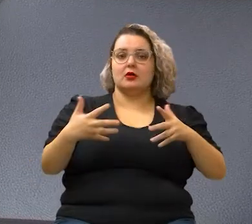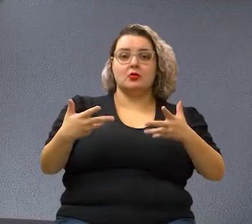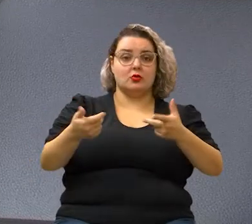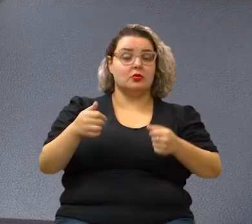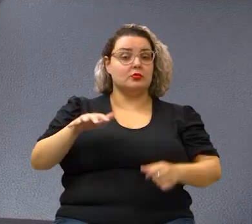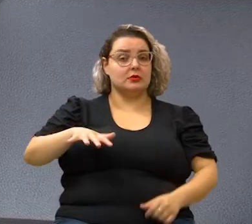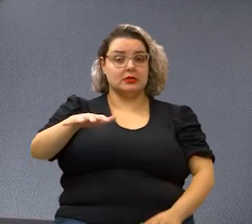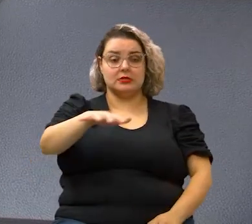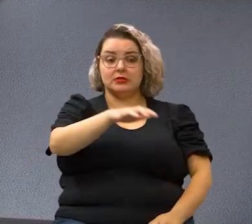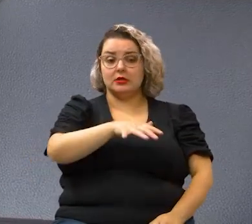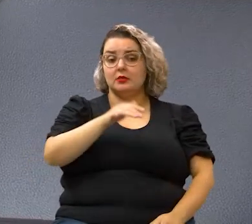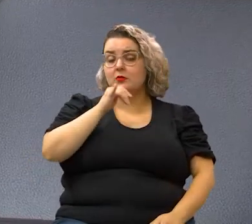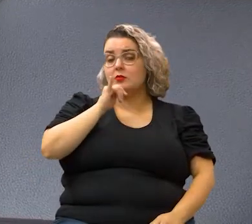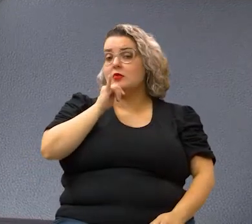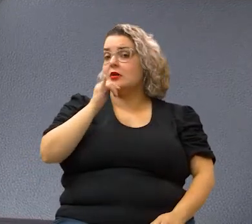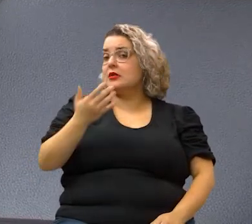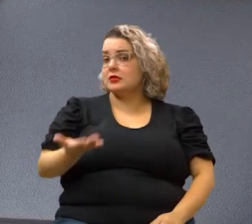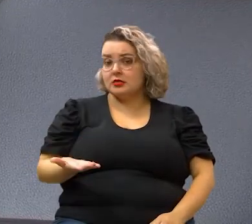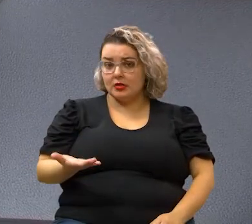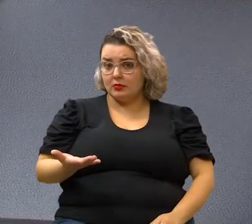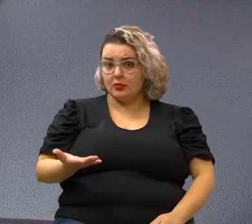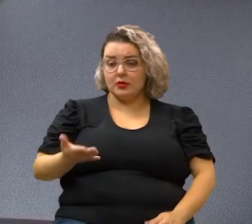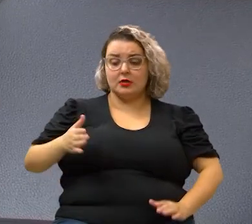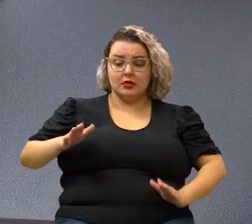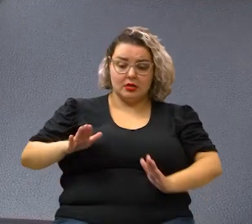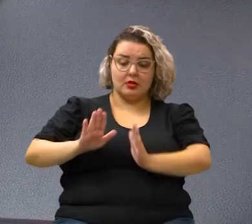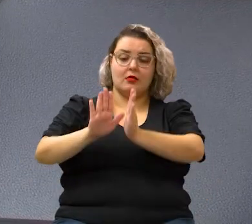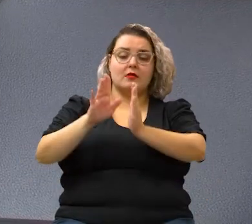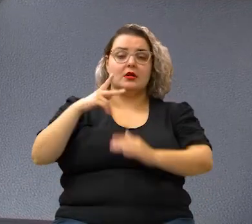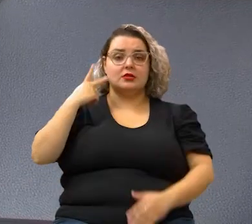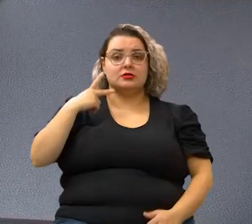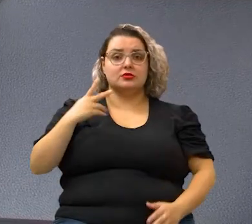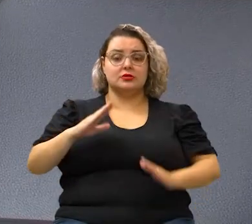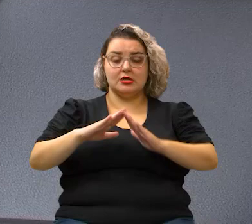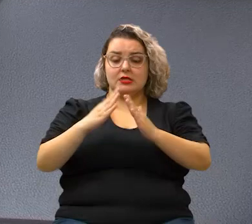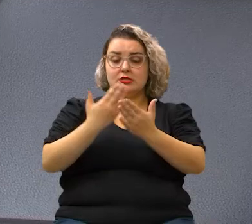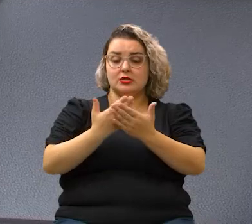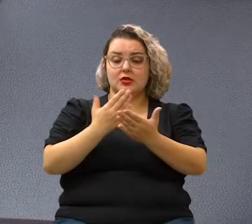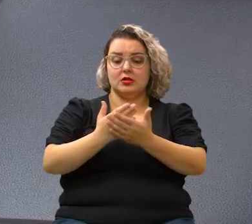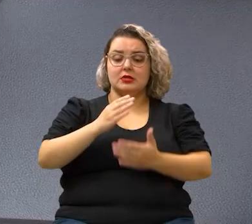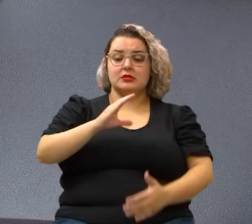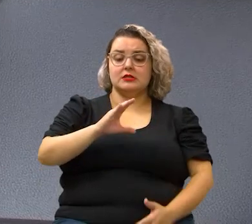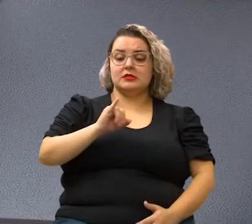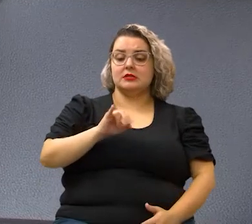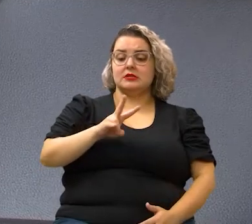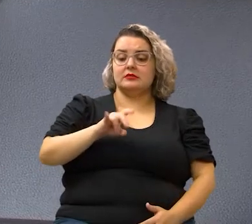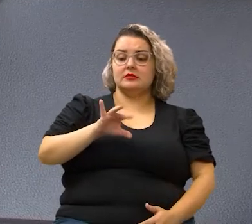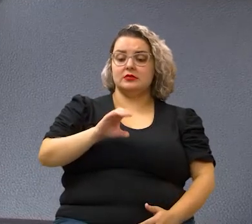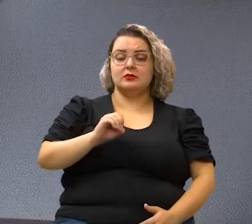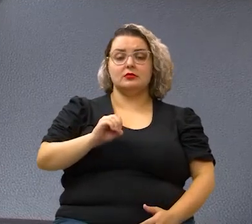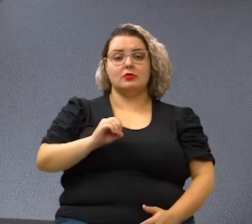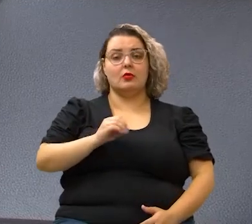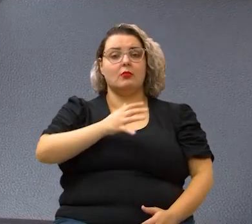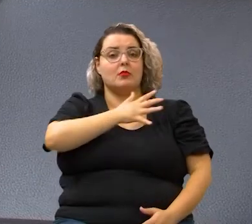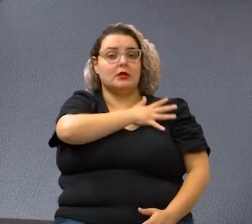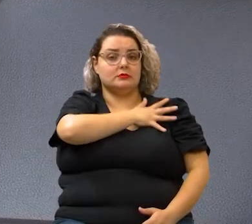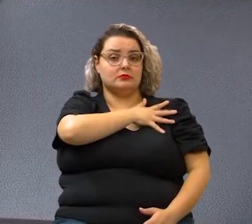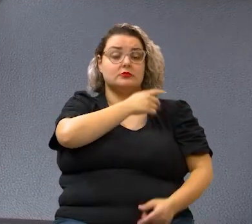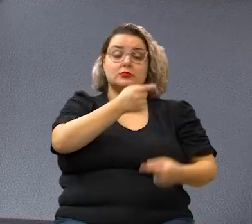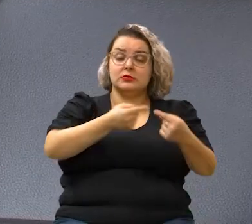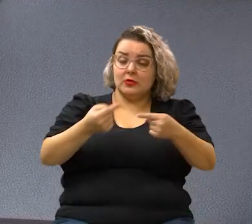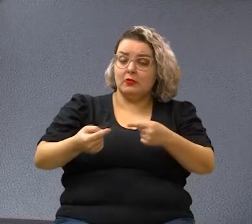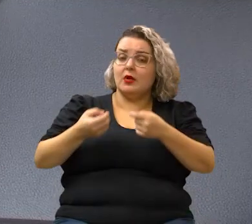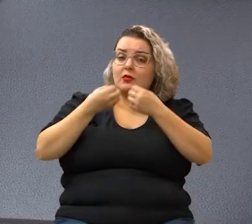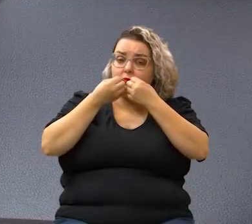todo. Então, por exemplo, a questão da frente parlamentar das escolas cívico-militar veio realmente para trazer um